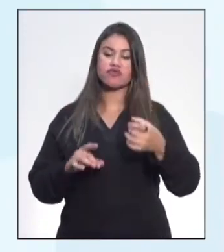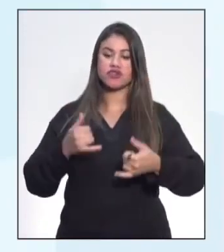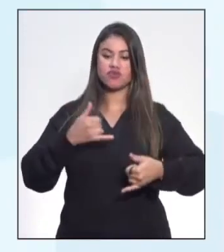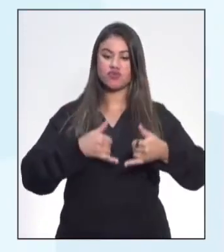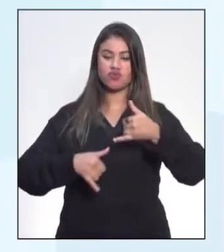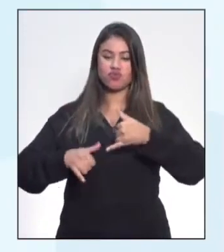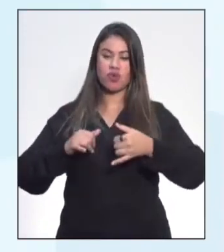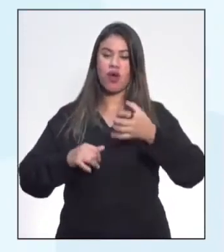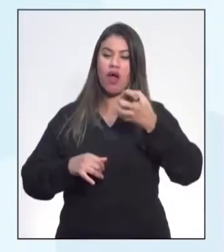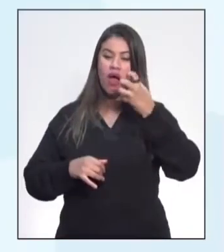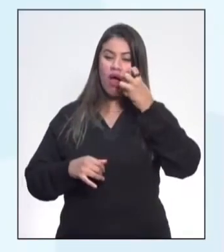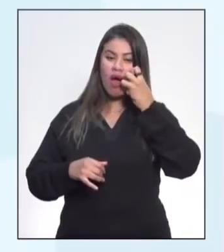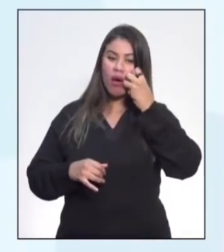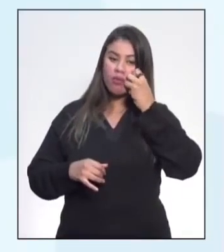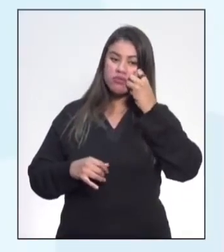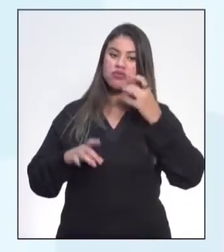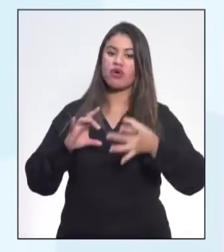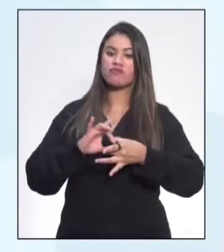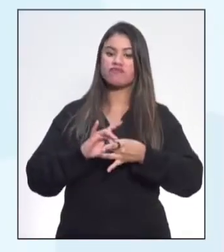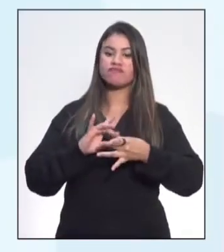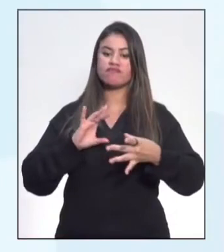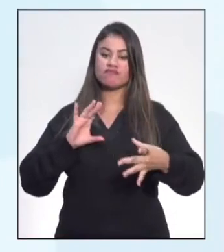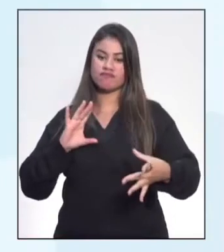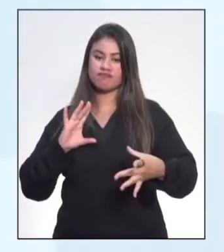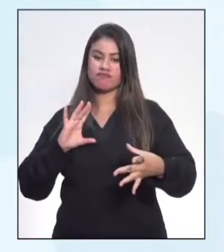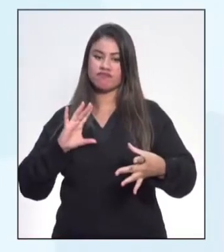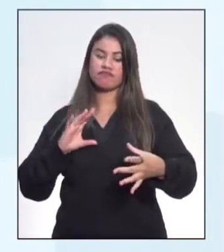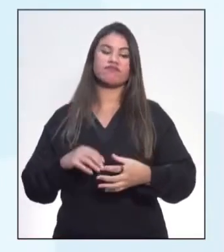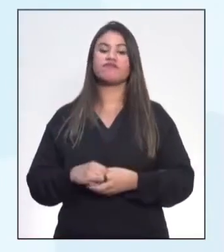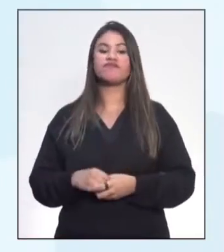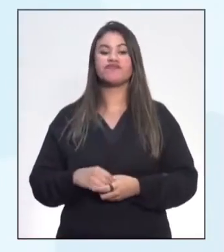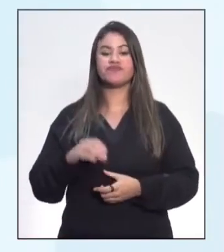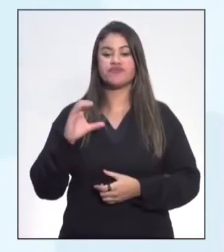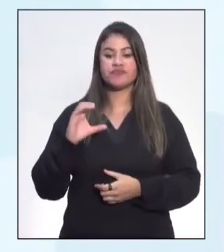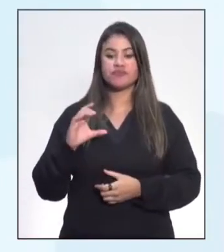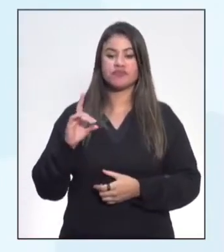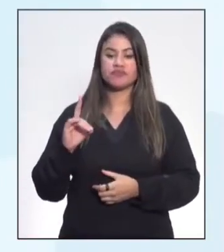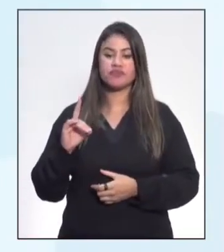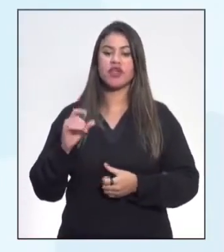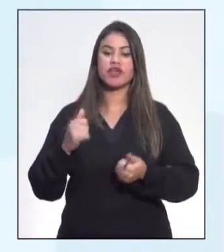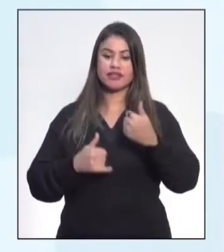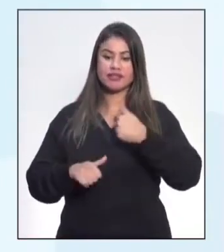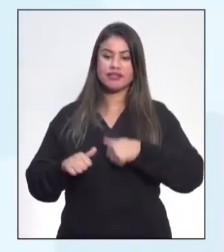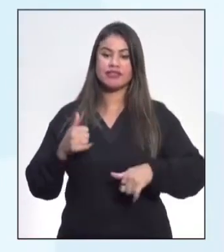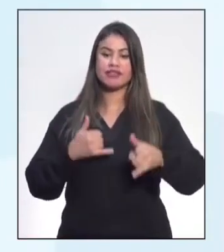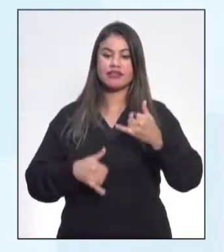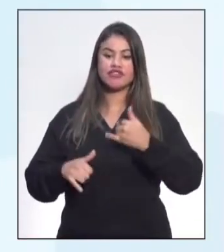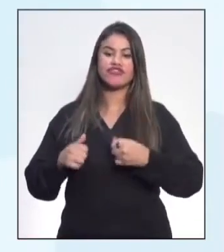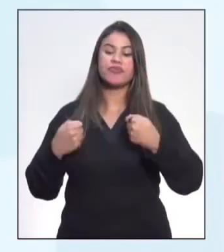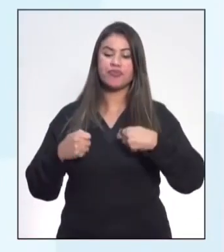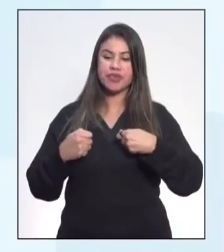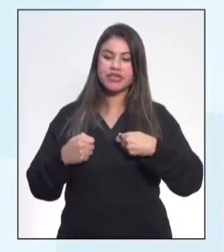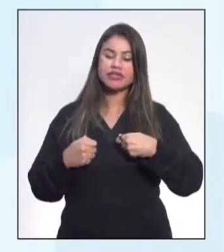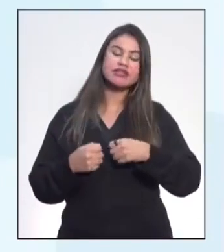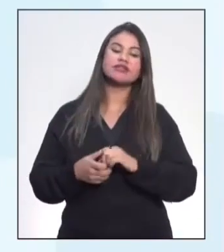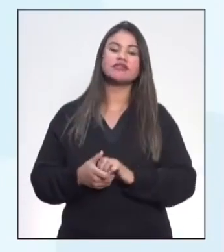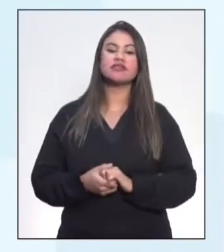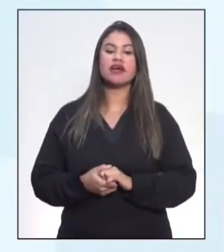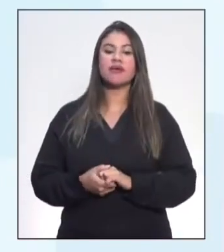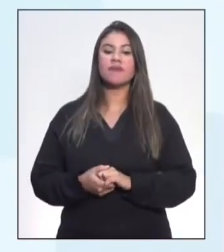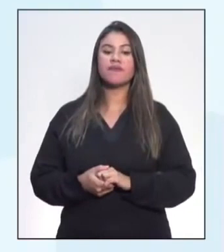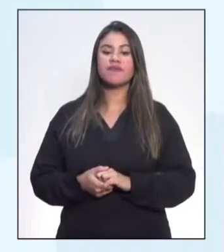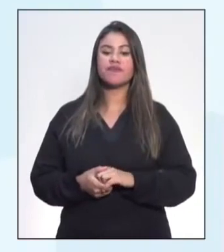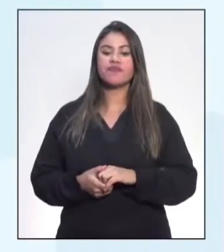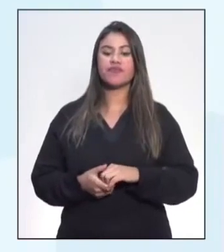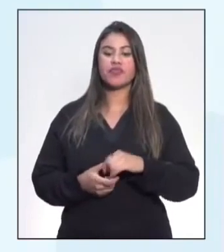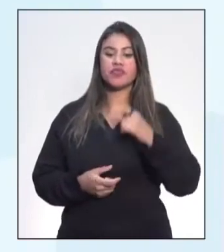Y. Perfeito? Para eu separar o C e o D, também ele precisa de energia. Então, o X e o Y, se vocês